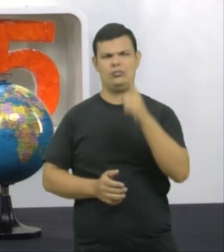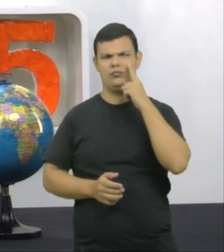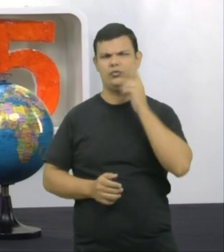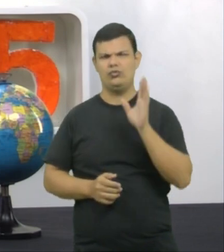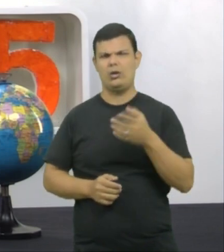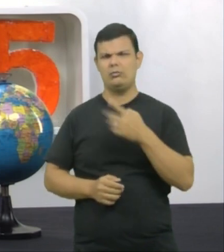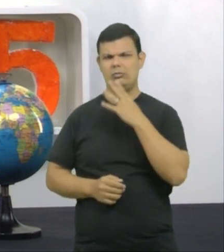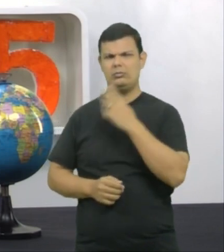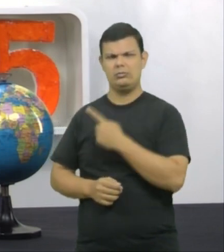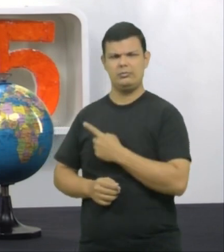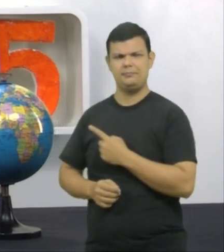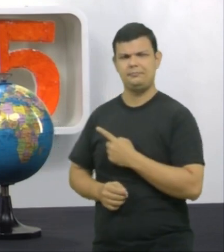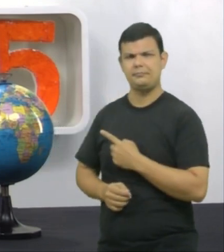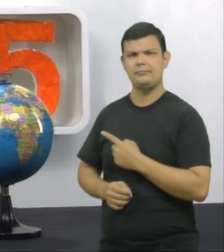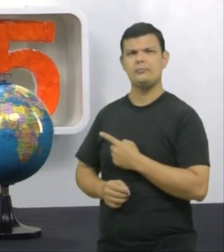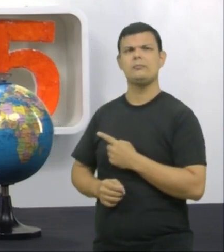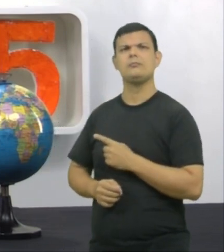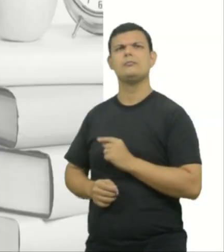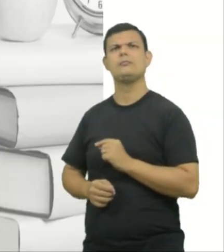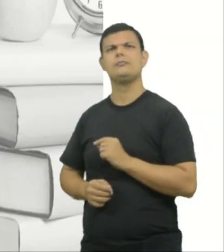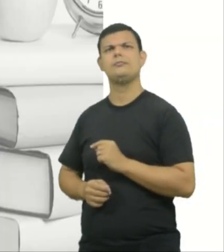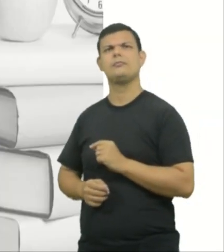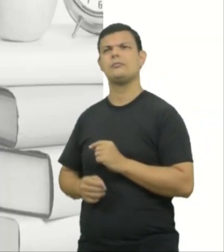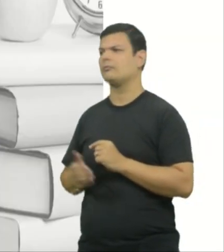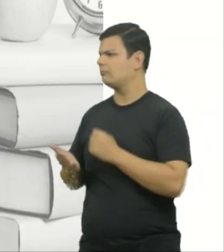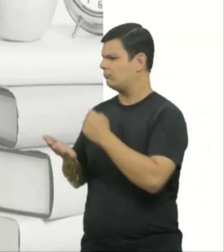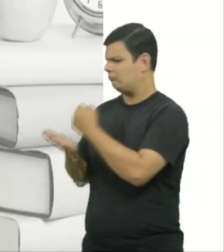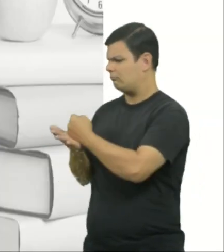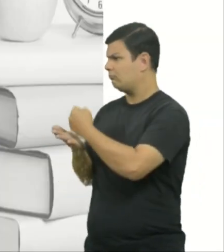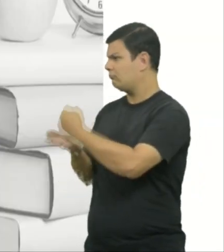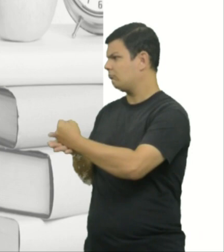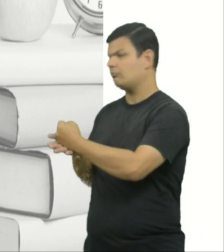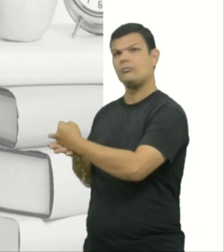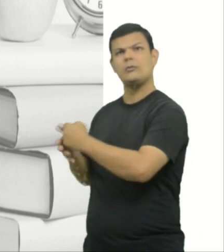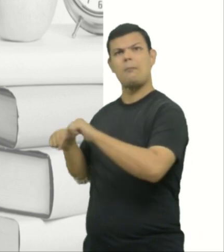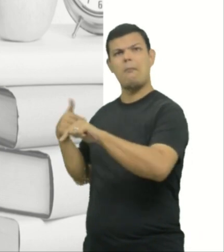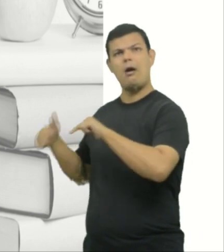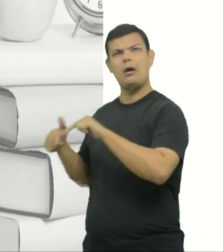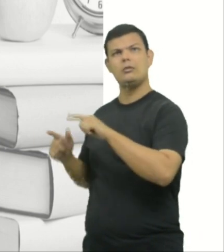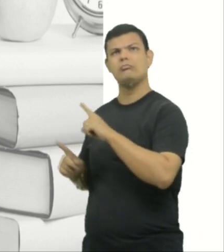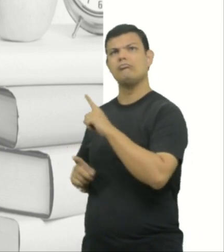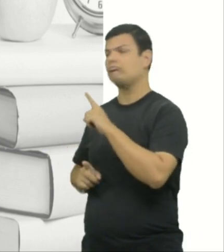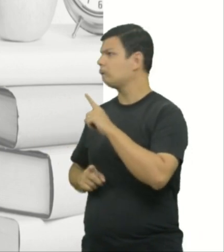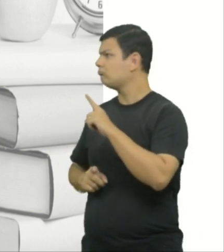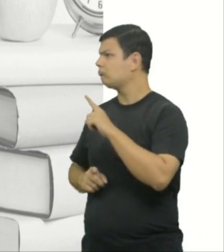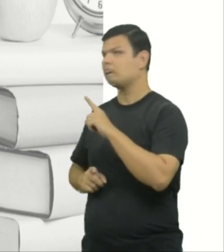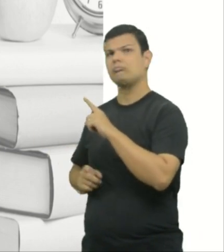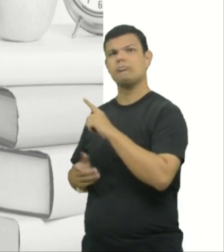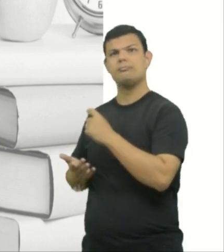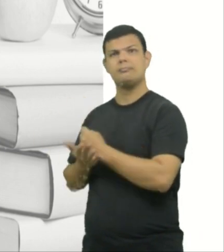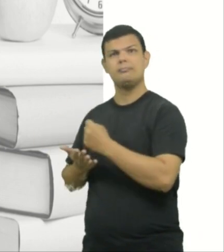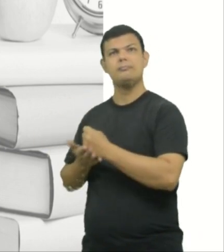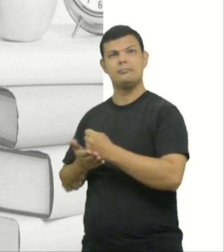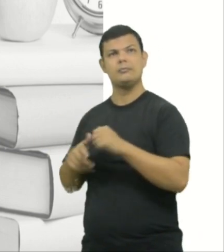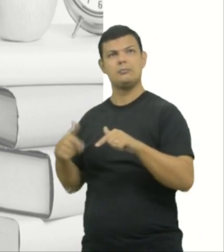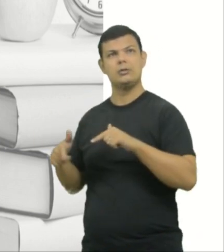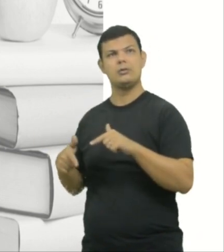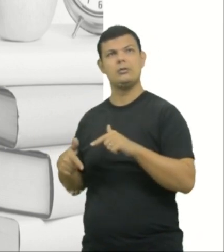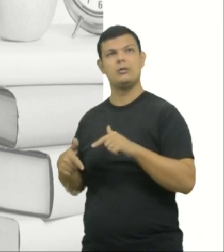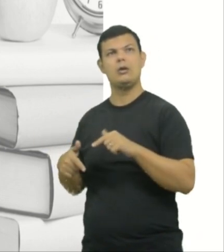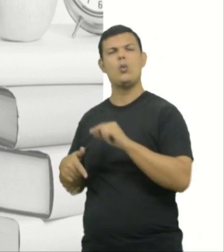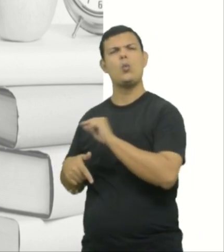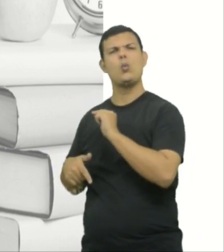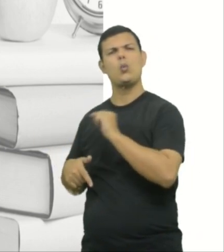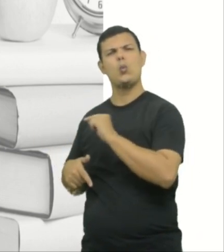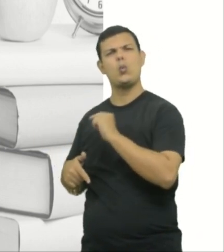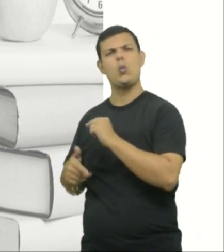aqui? É a chamada Carteira de Trabalho, ou CTPS, Carteira de Trabalho e Previdência Social. Essa carteira